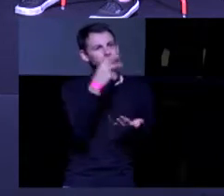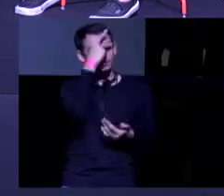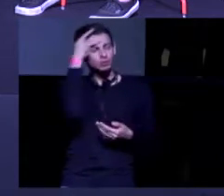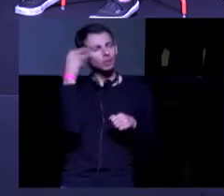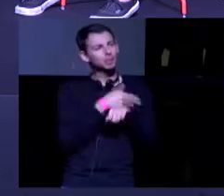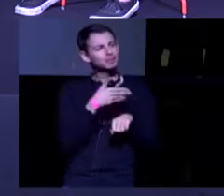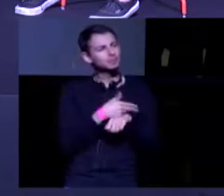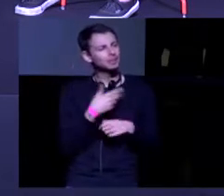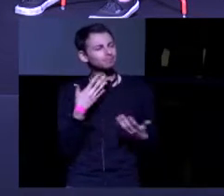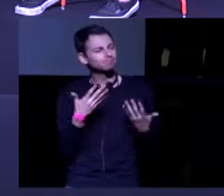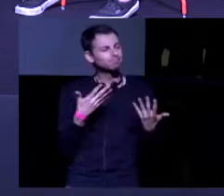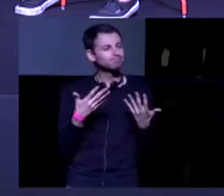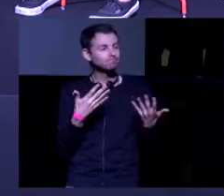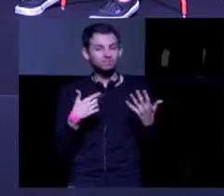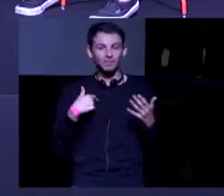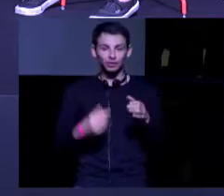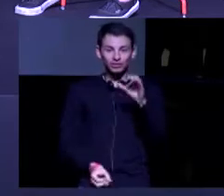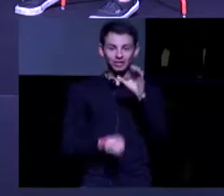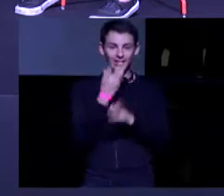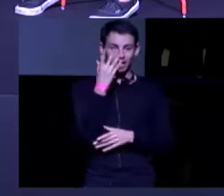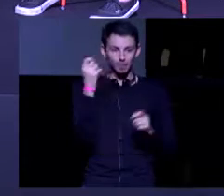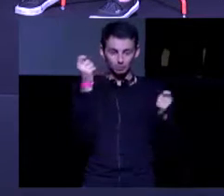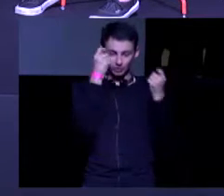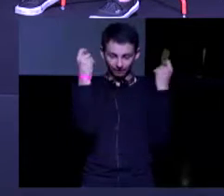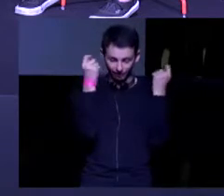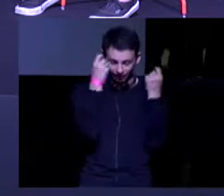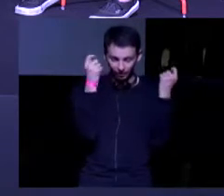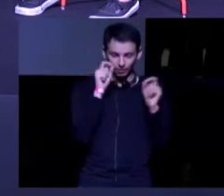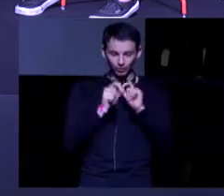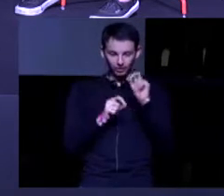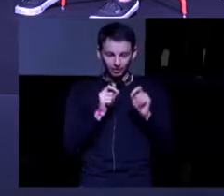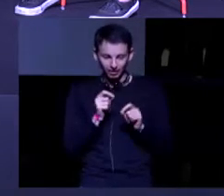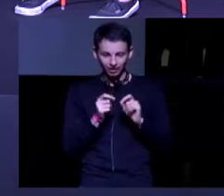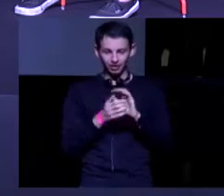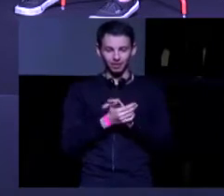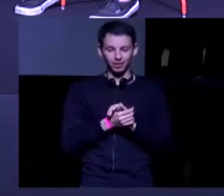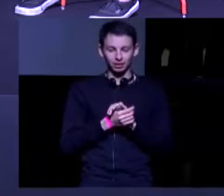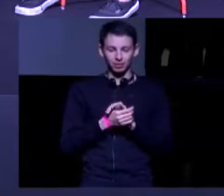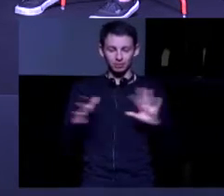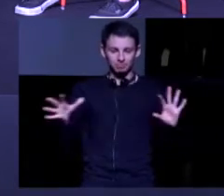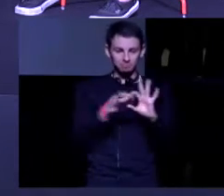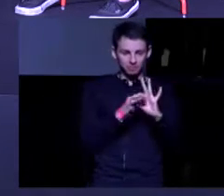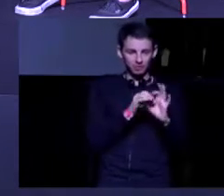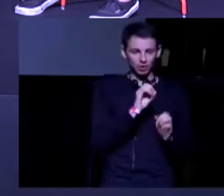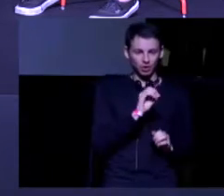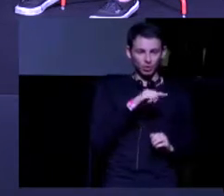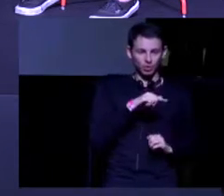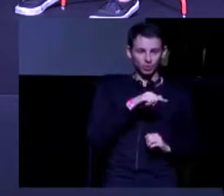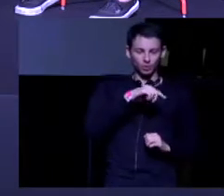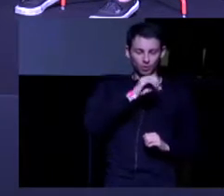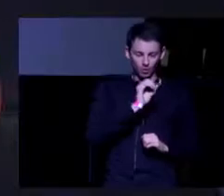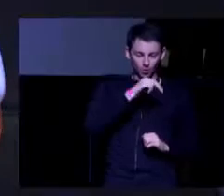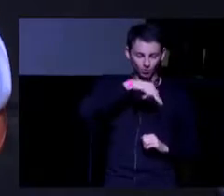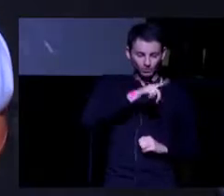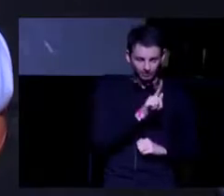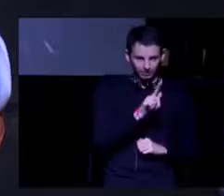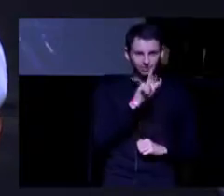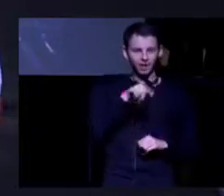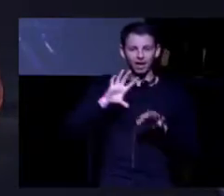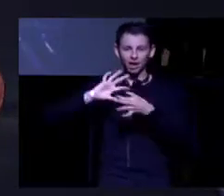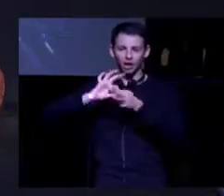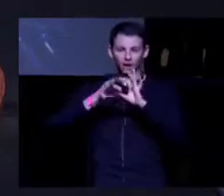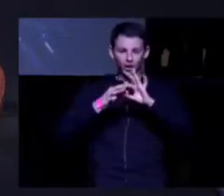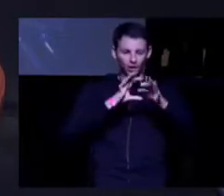fez um evento que surgiu a ideia 2 semanas antes, e a gente fez em parceria com uma ONG que é o ADOS, que foi a Copa do Mundo dos